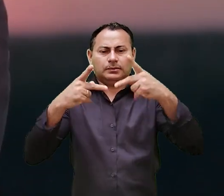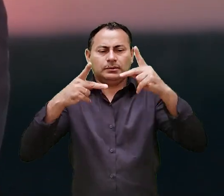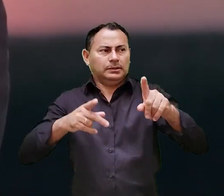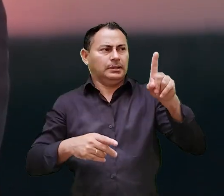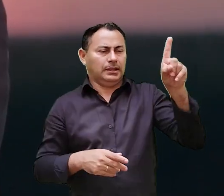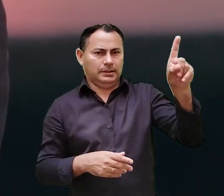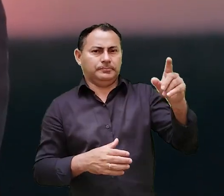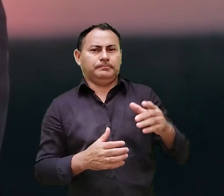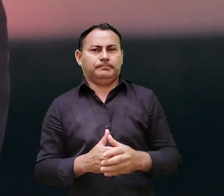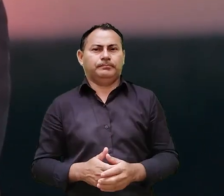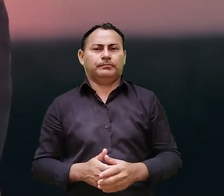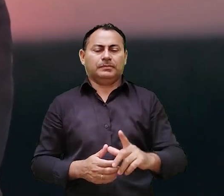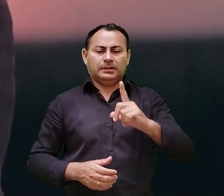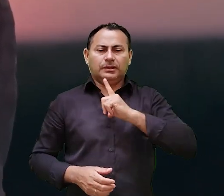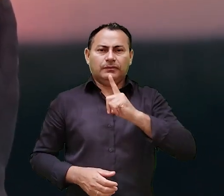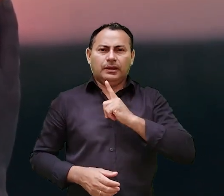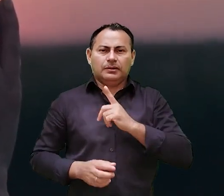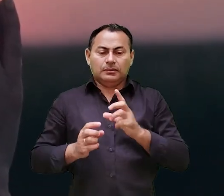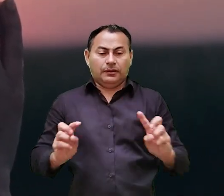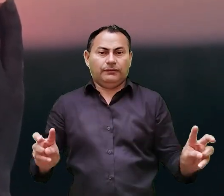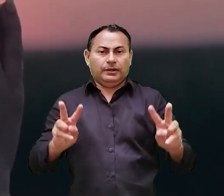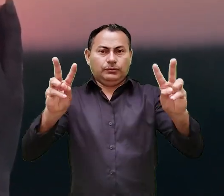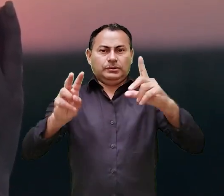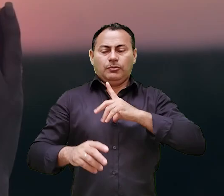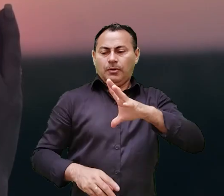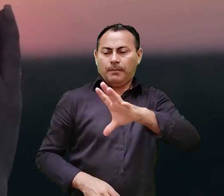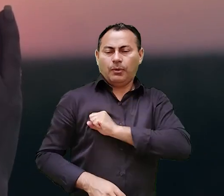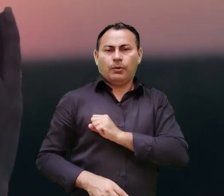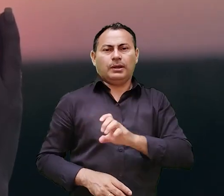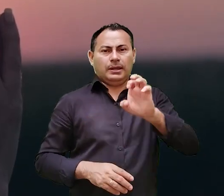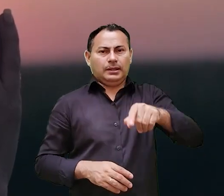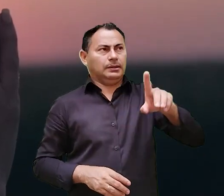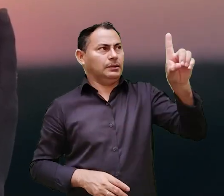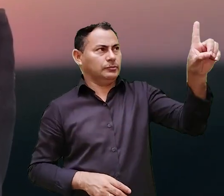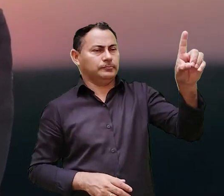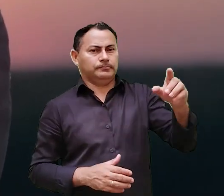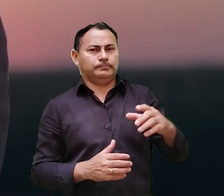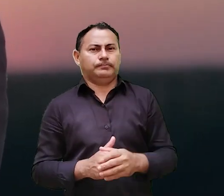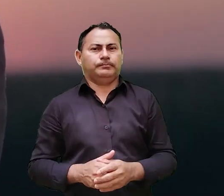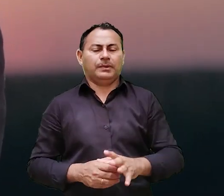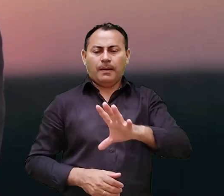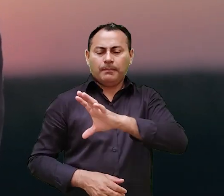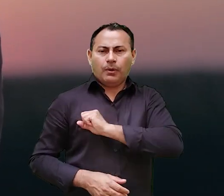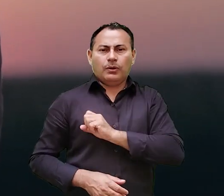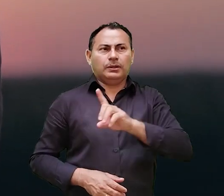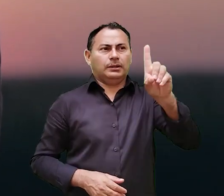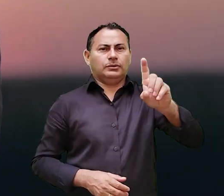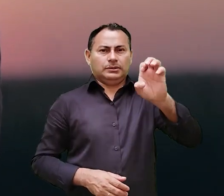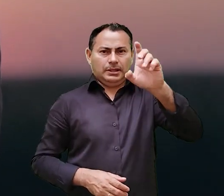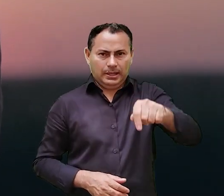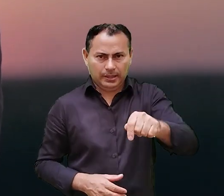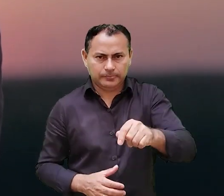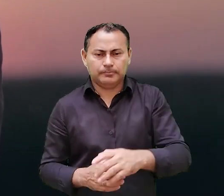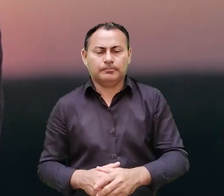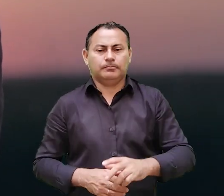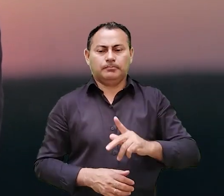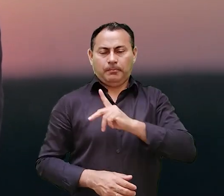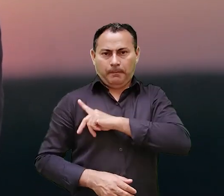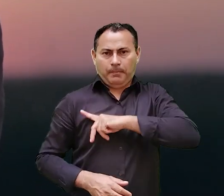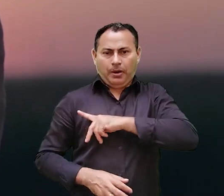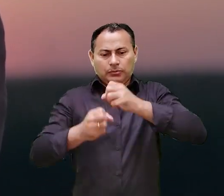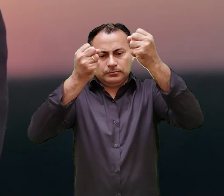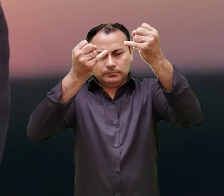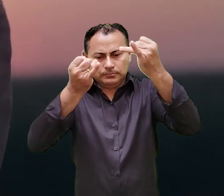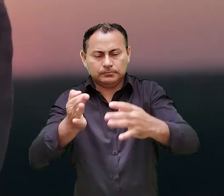e da natureza dele. Se tivermos essas virtudes, teremos o amor que é Deus. Esse amor que Deus é,